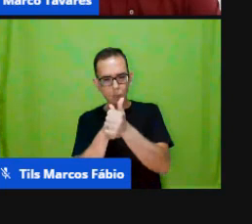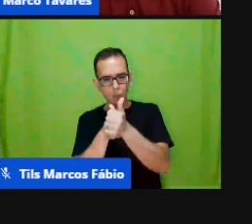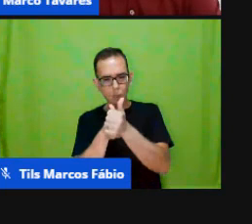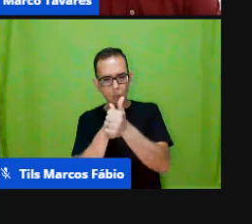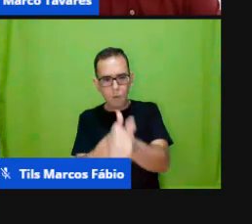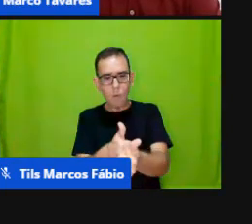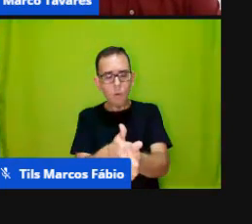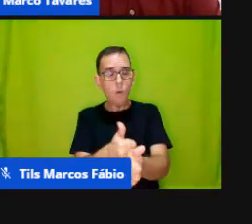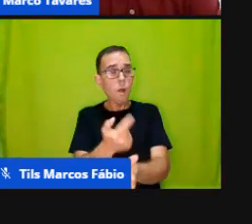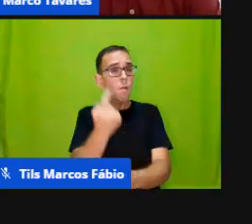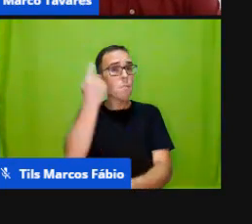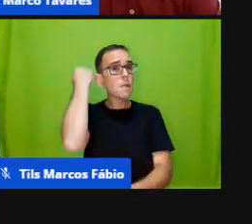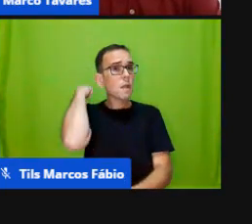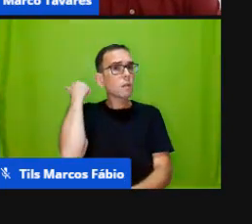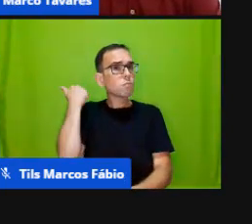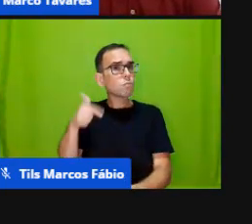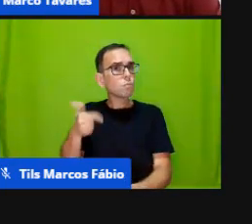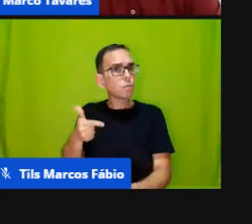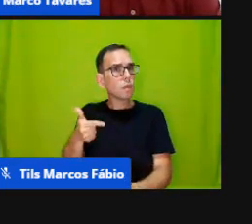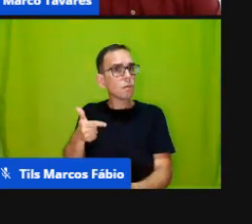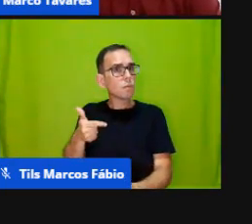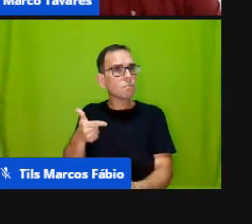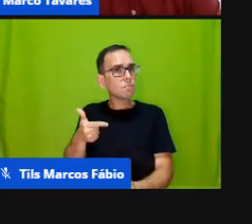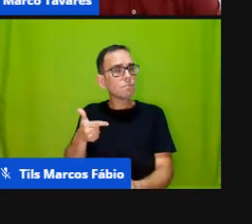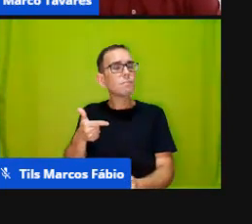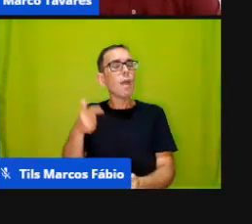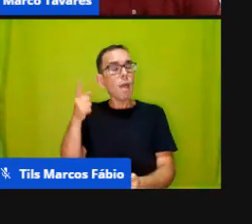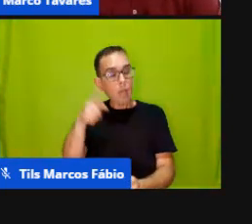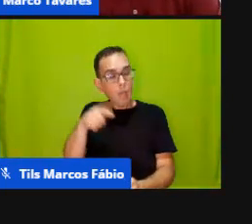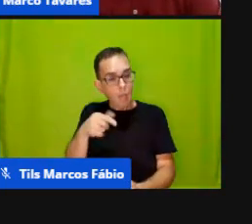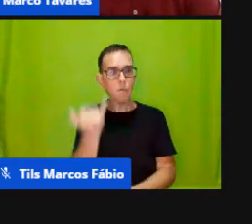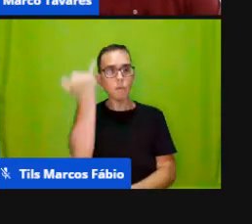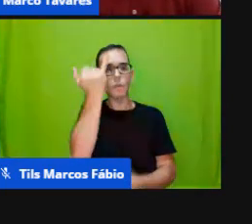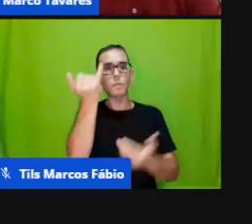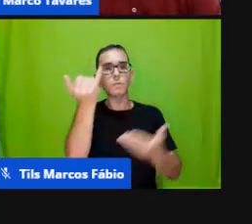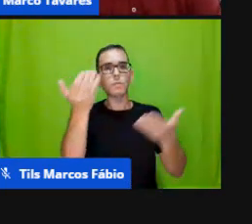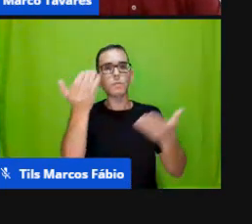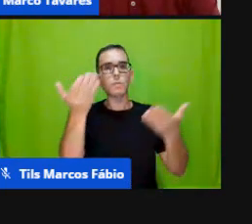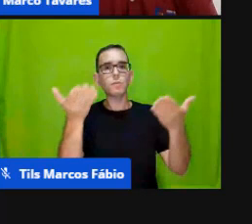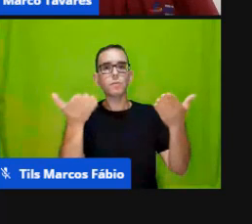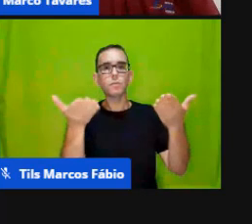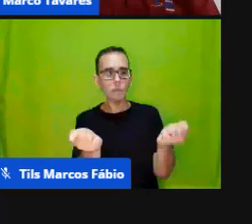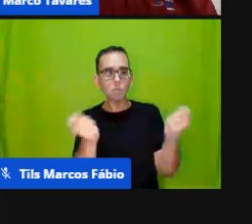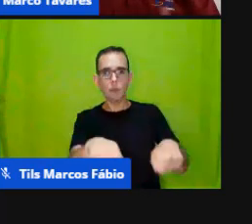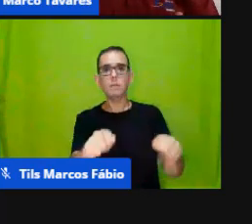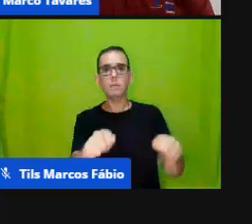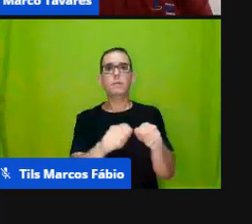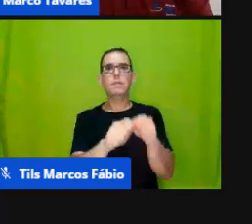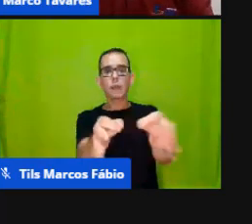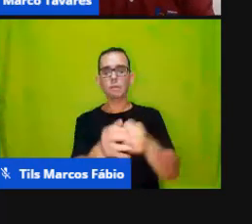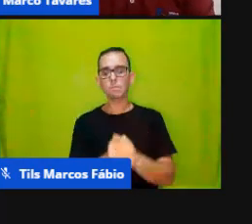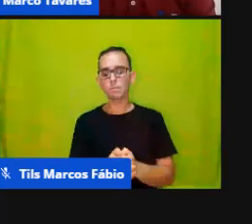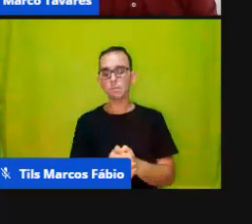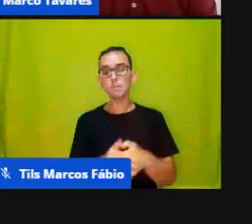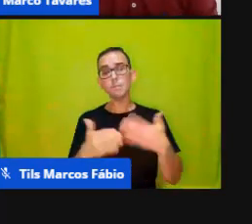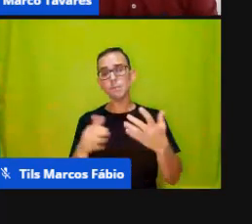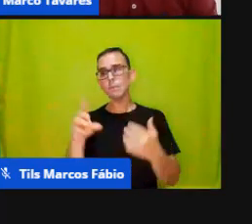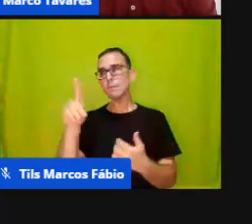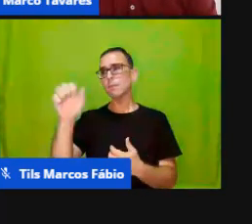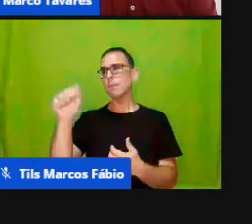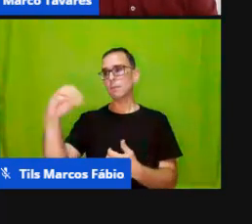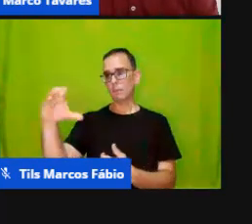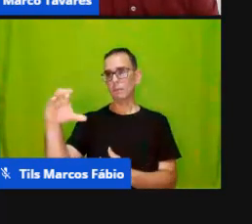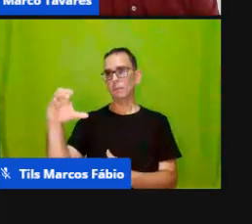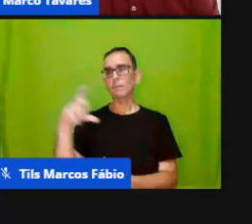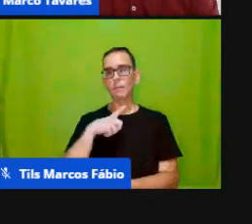lá atrás, né? Então, isso é muito importante para que a gente possa fazer. Mas, pois bem, a